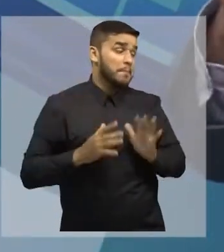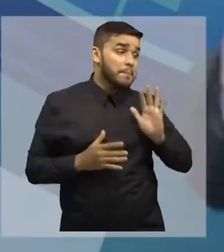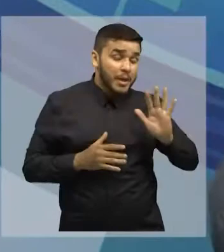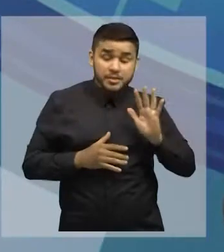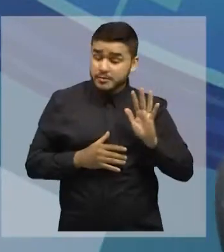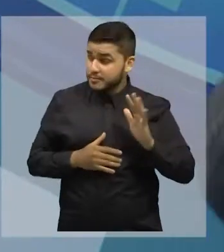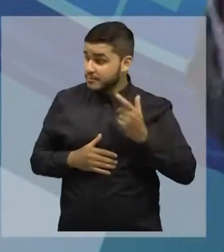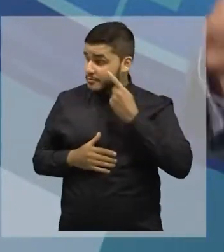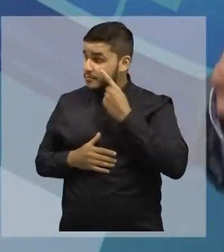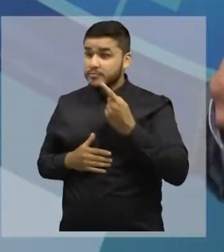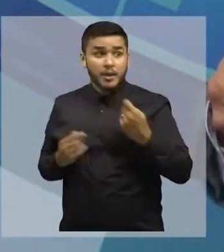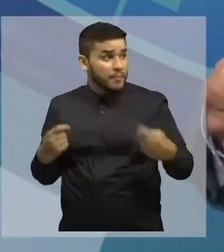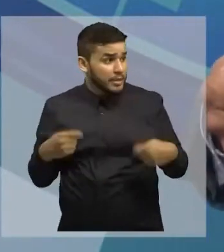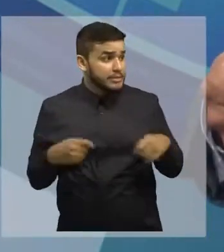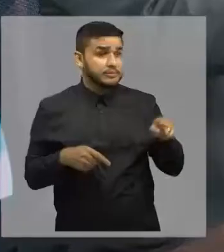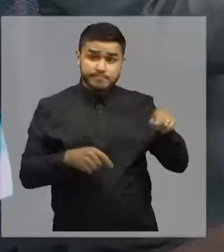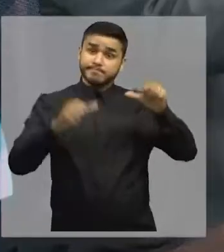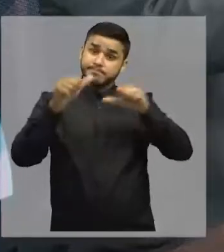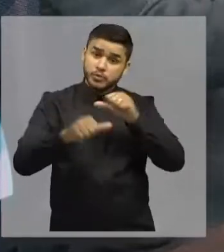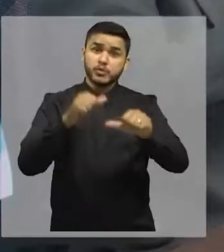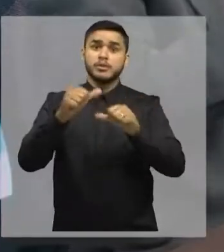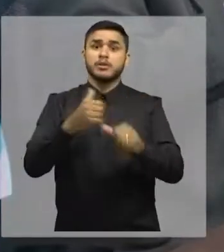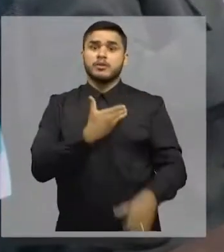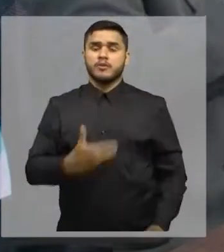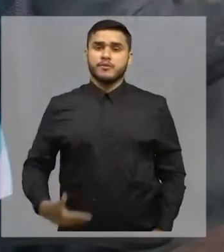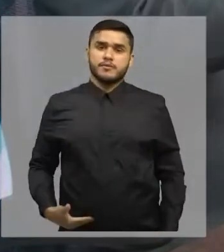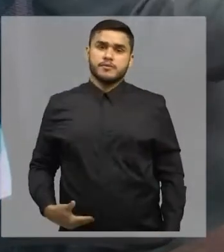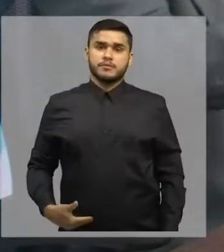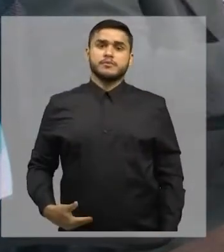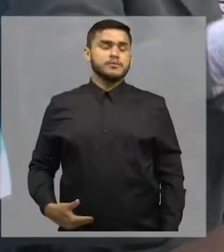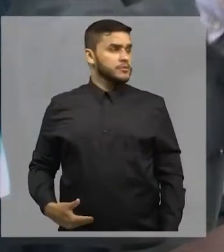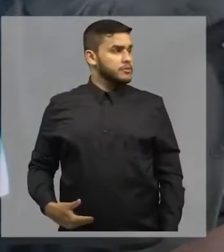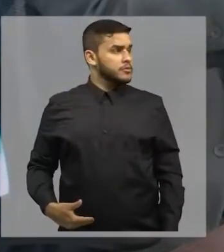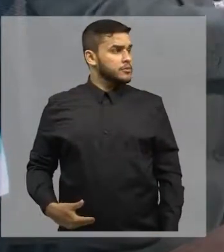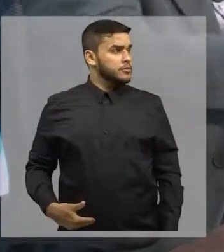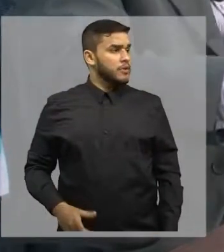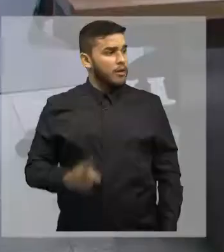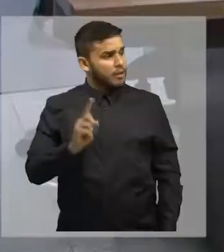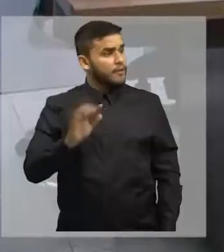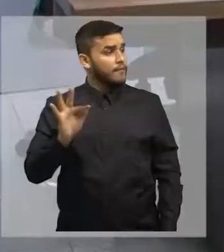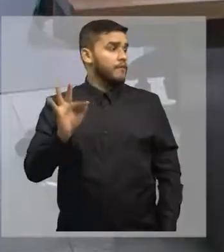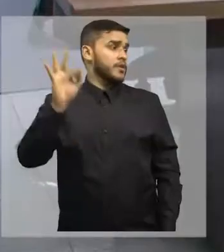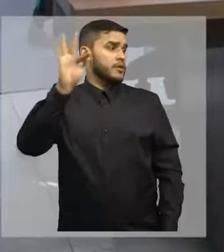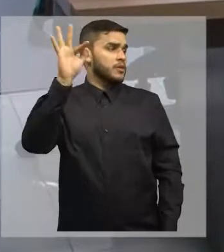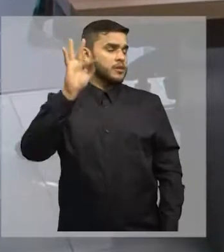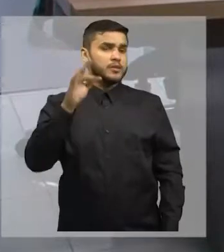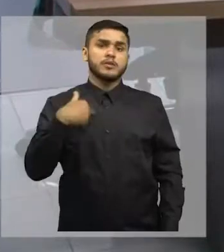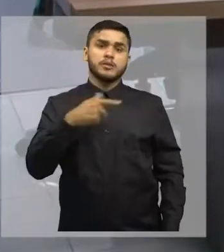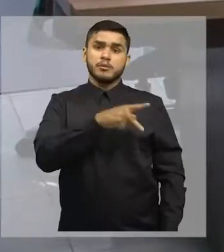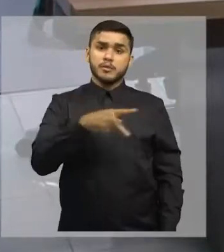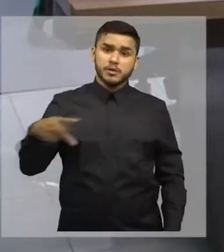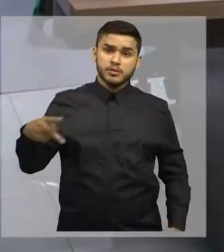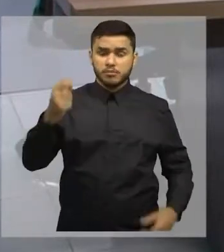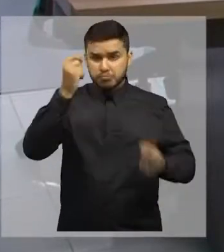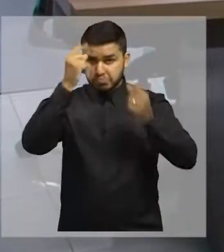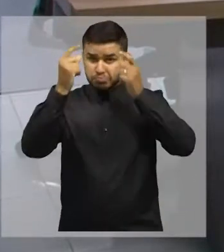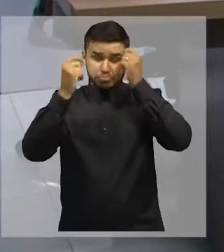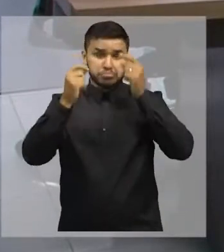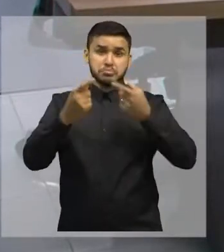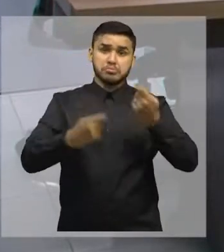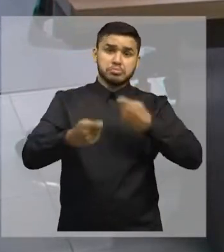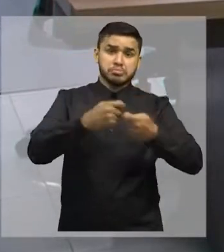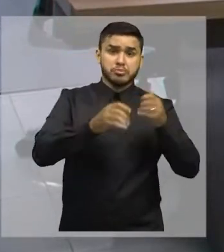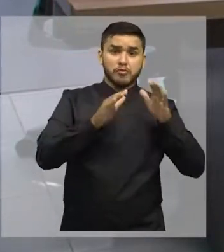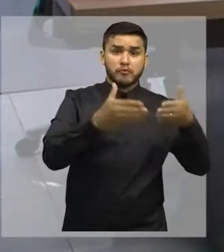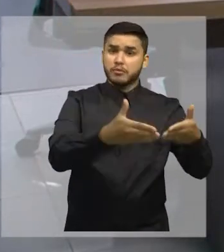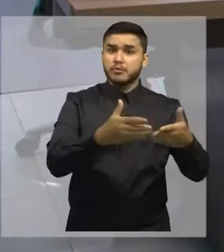aconteça, precisam as ações do Estado. São ações que são as proposições que vêm das secretarias, que pode ser econômica, pode ser da saúde,